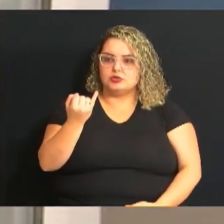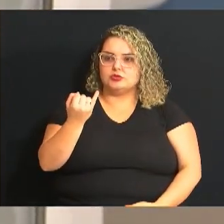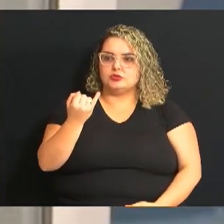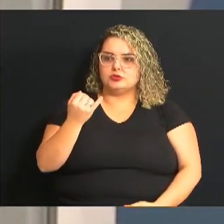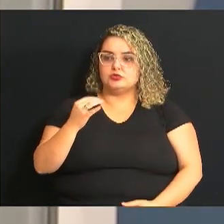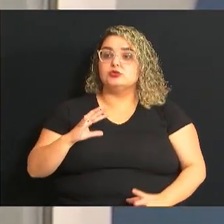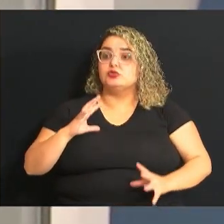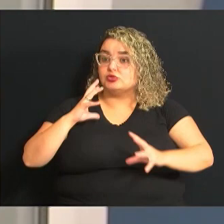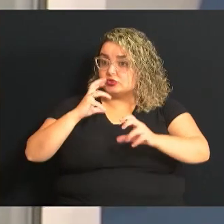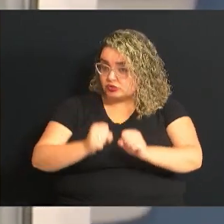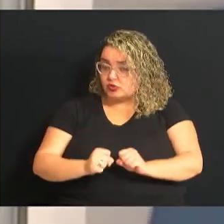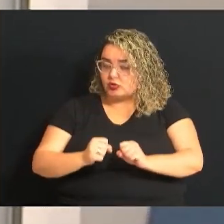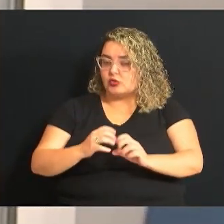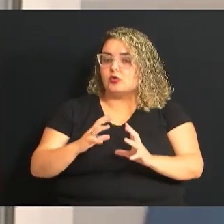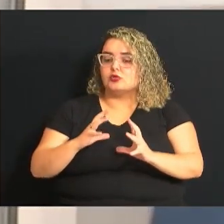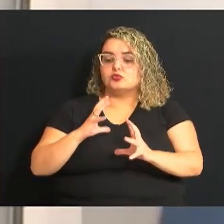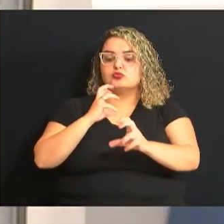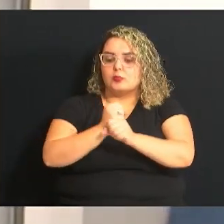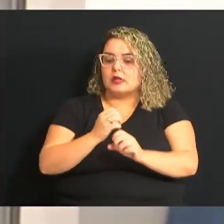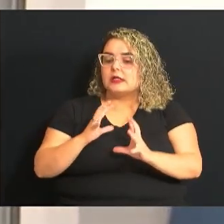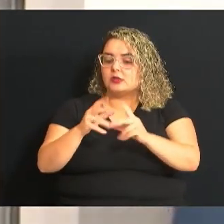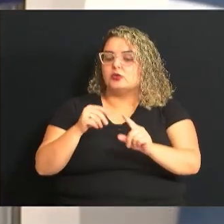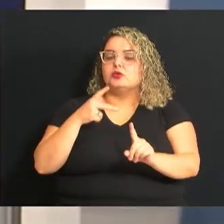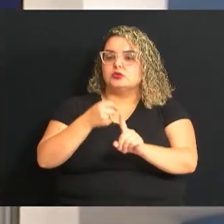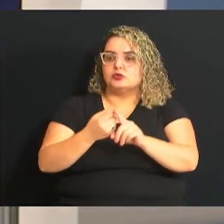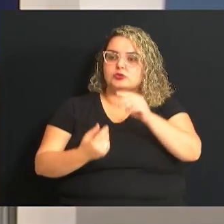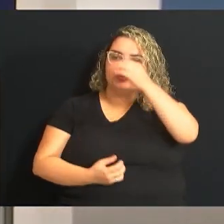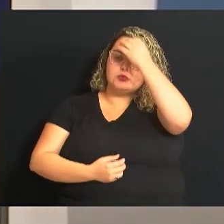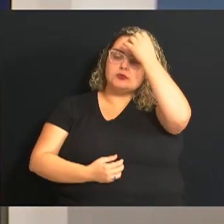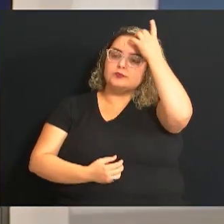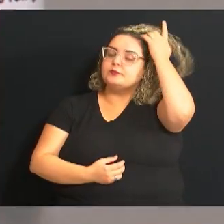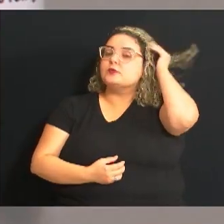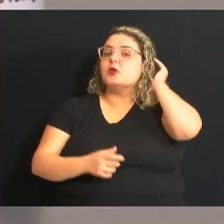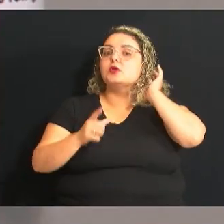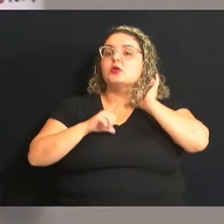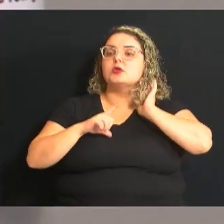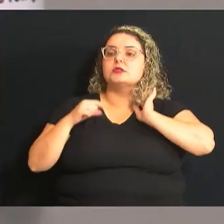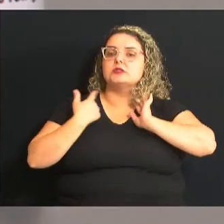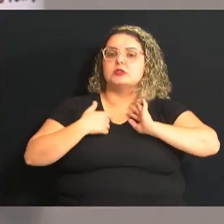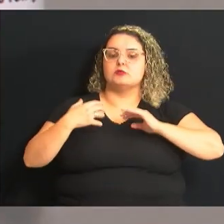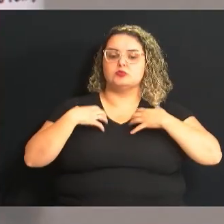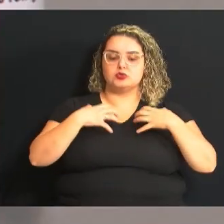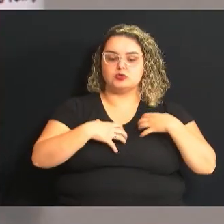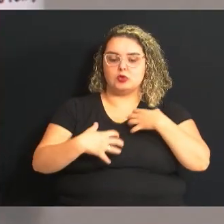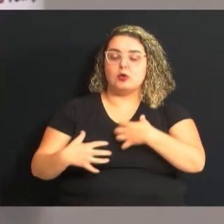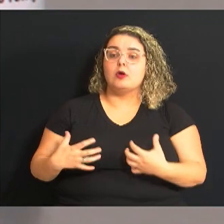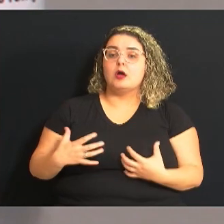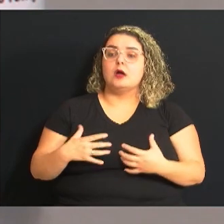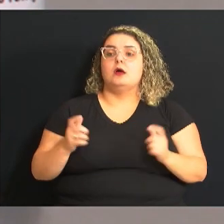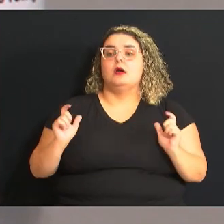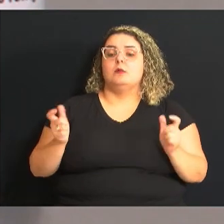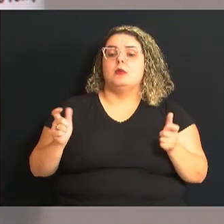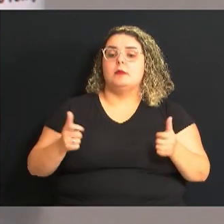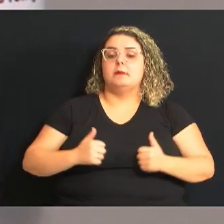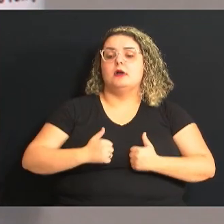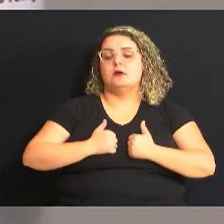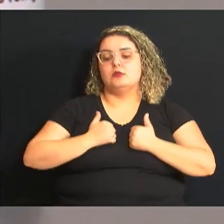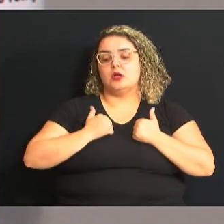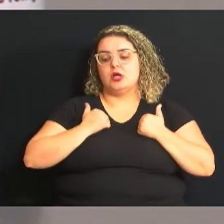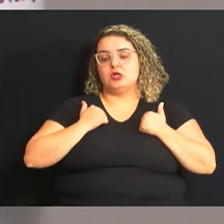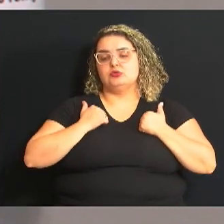completar o esquema vacinal, né? Nós temos, o nosso organismo, ele com o tempo, ele acaba diminuindo